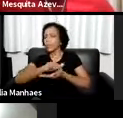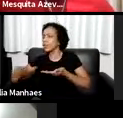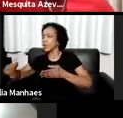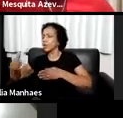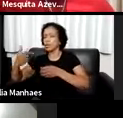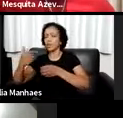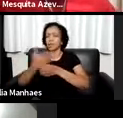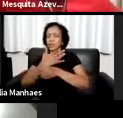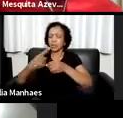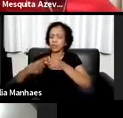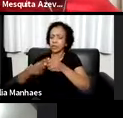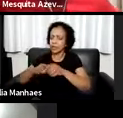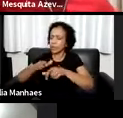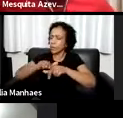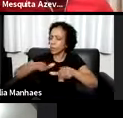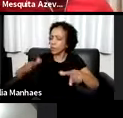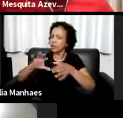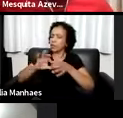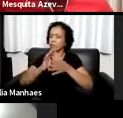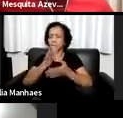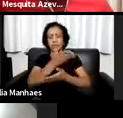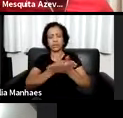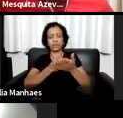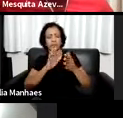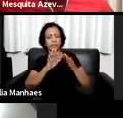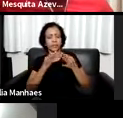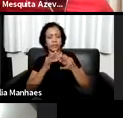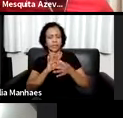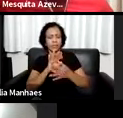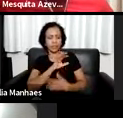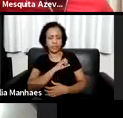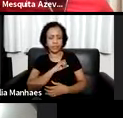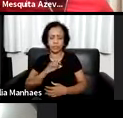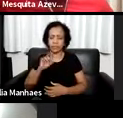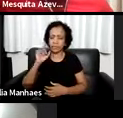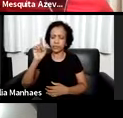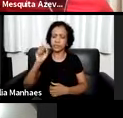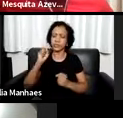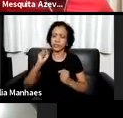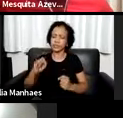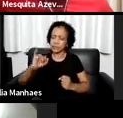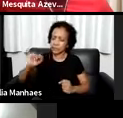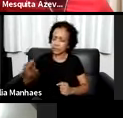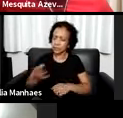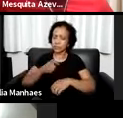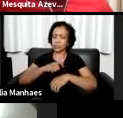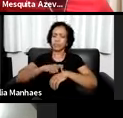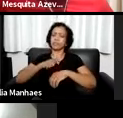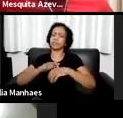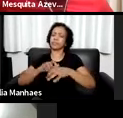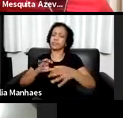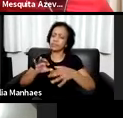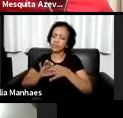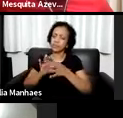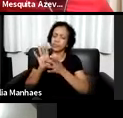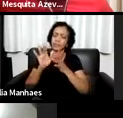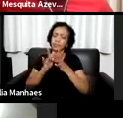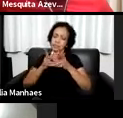lares, em comunhão com a nossa família, que possamos aproveitar esses momentos